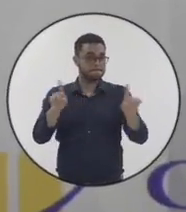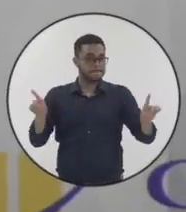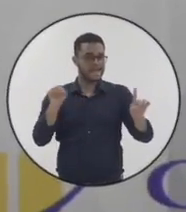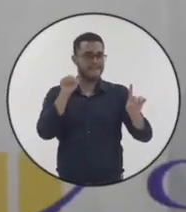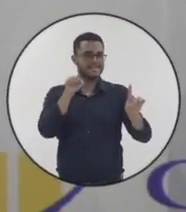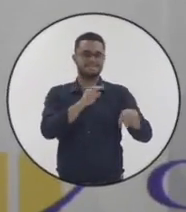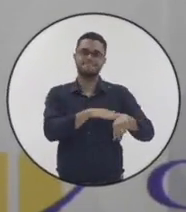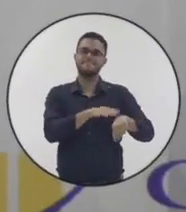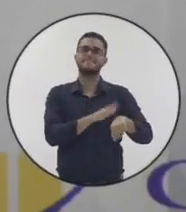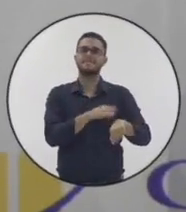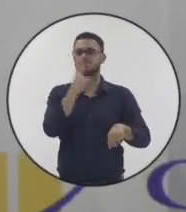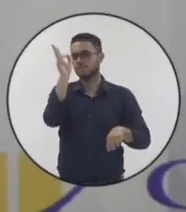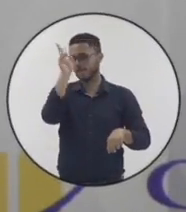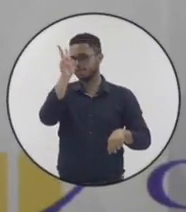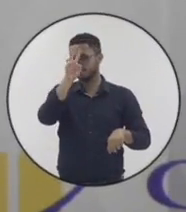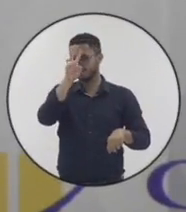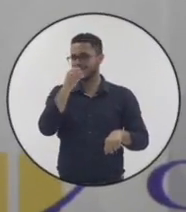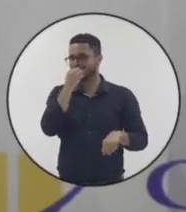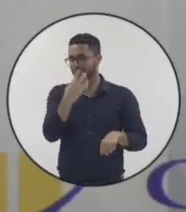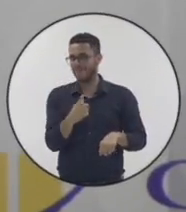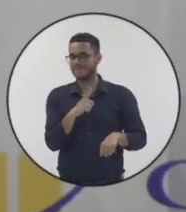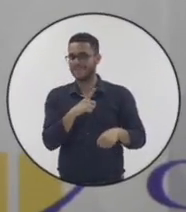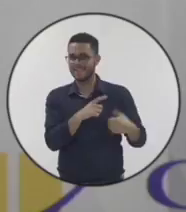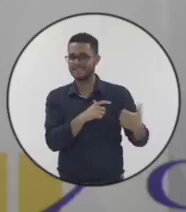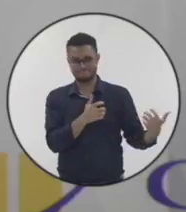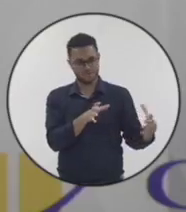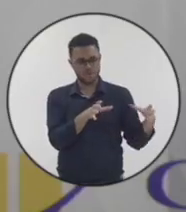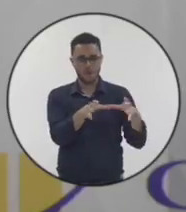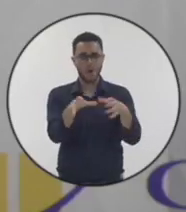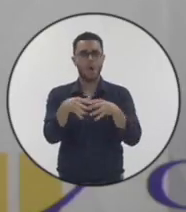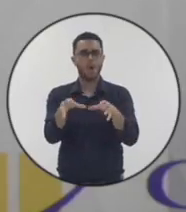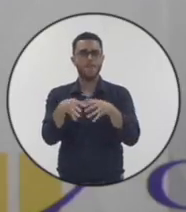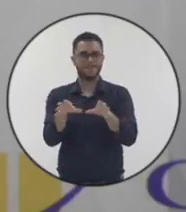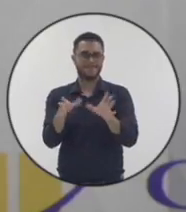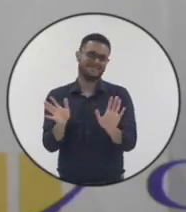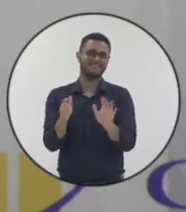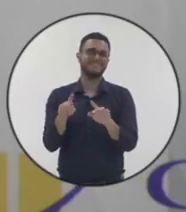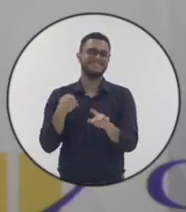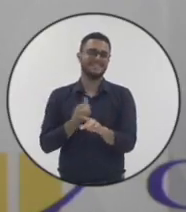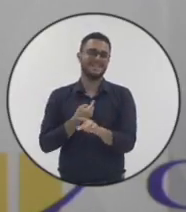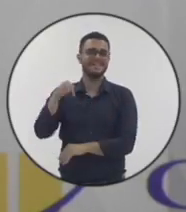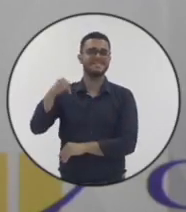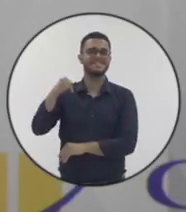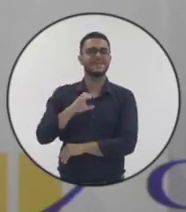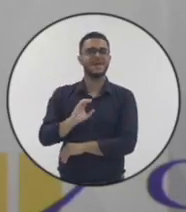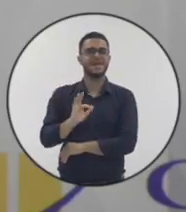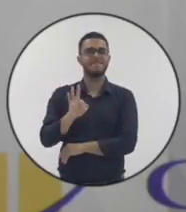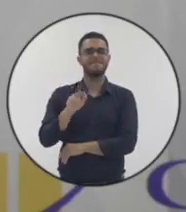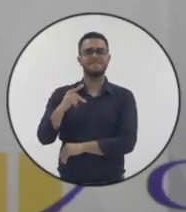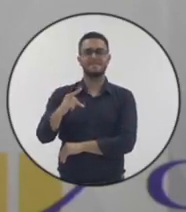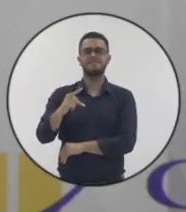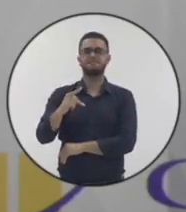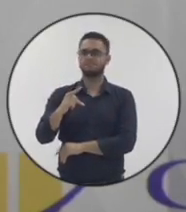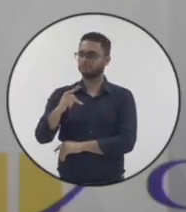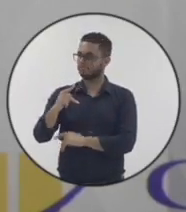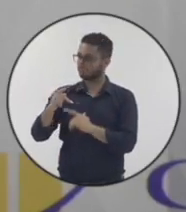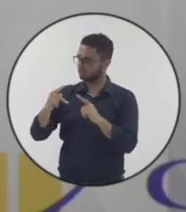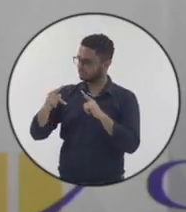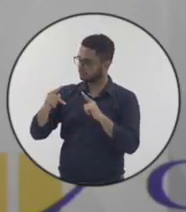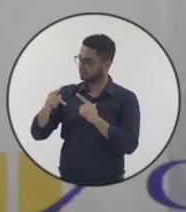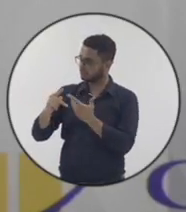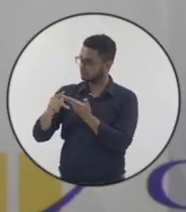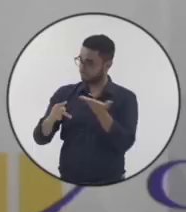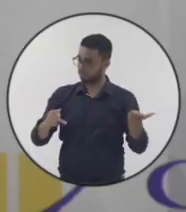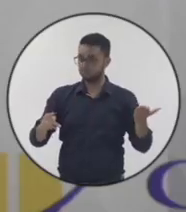Histórico, ele está muito bem acompanhado, né? Nós aqui no Conselho Federal de Psicologia estamos fazendo